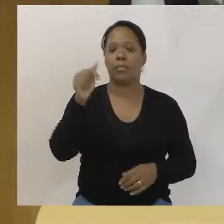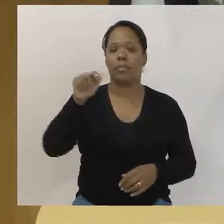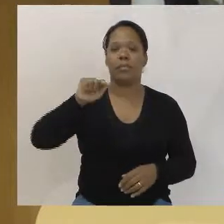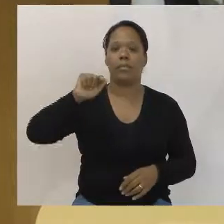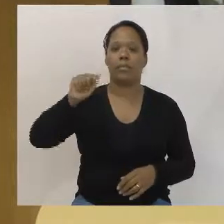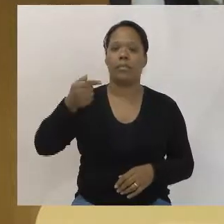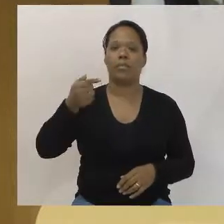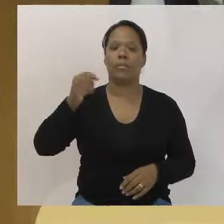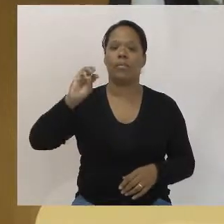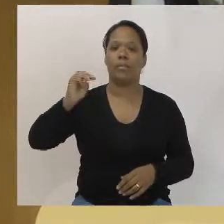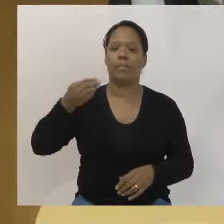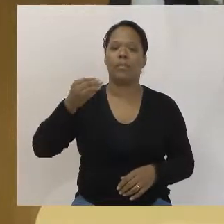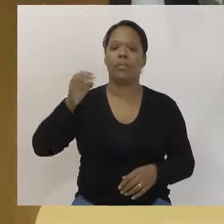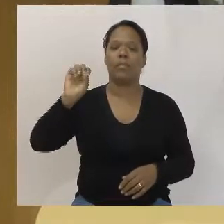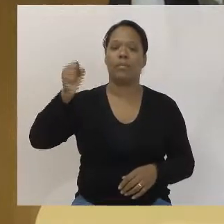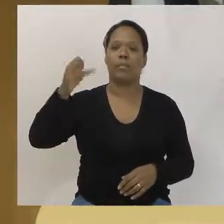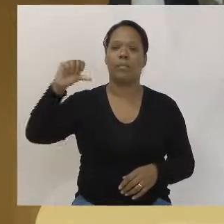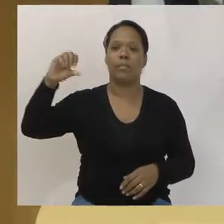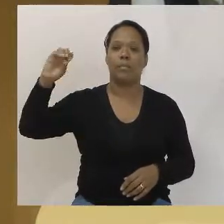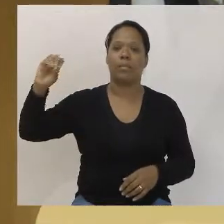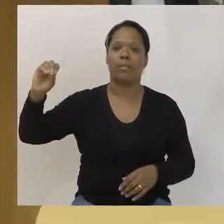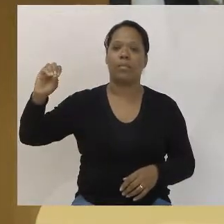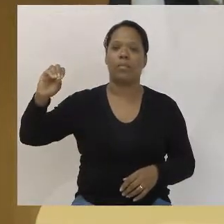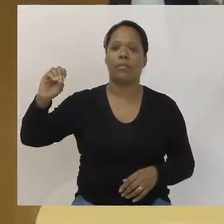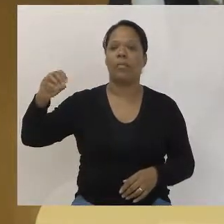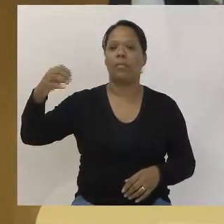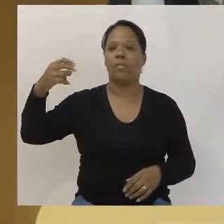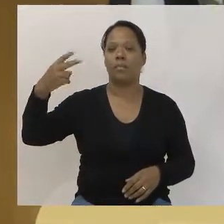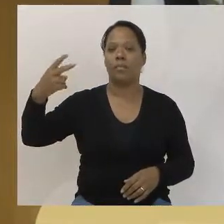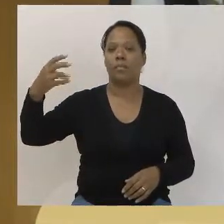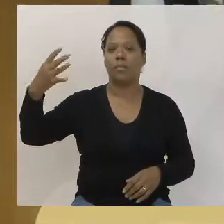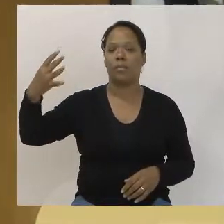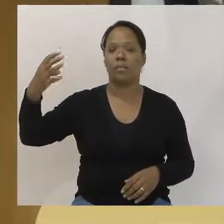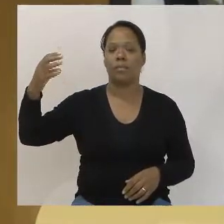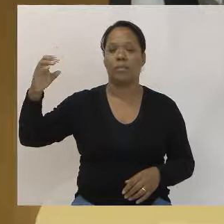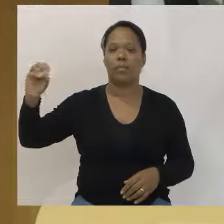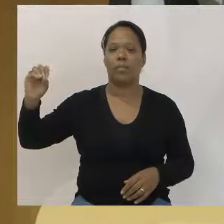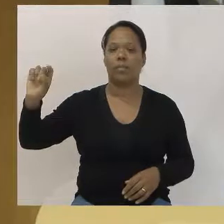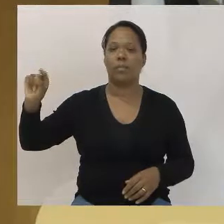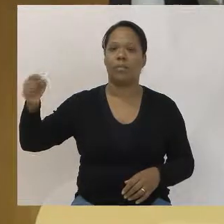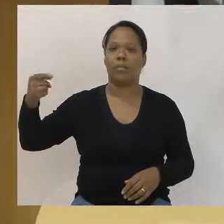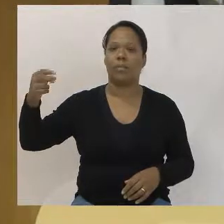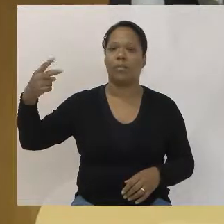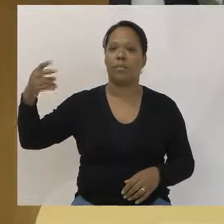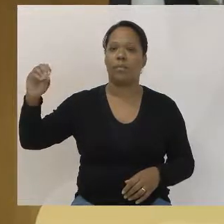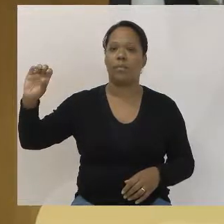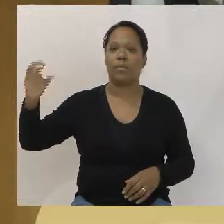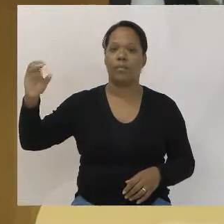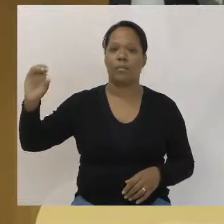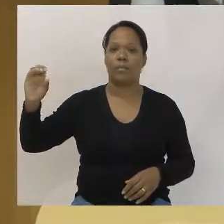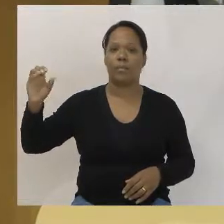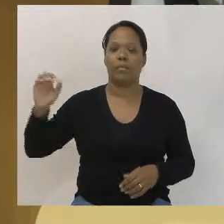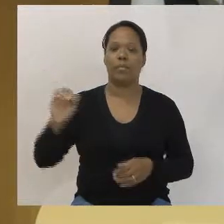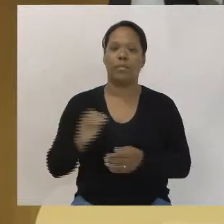milhões 890 mil duzentos e quarenta e cinco reais e vinte tabus